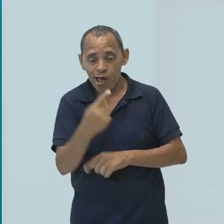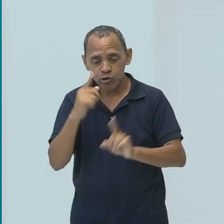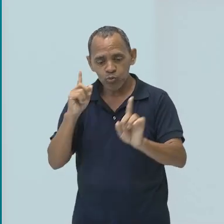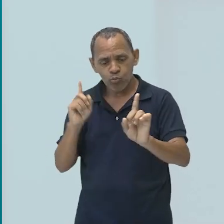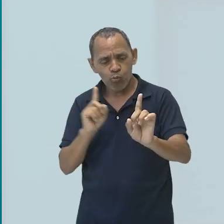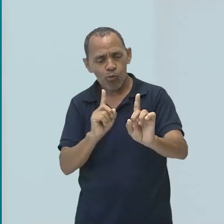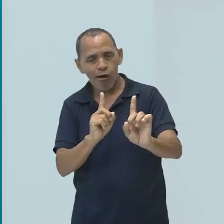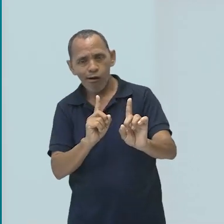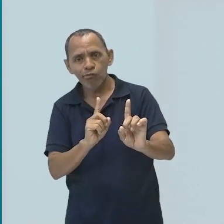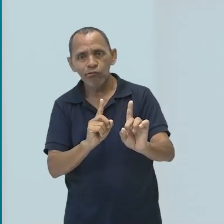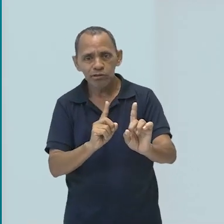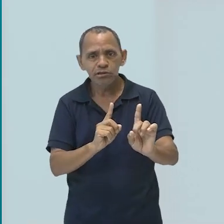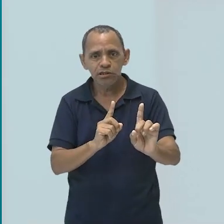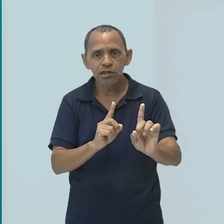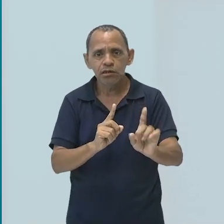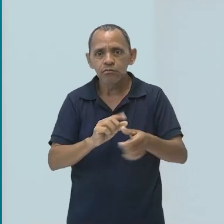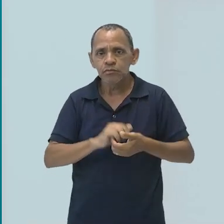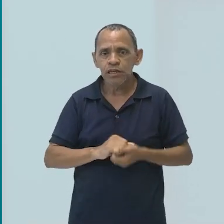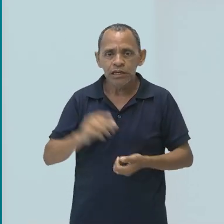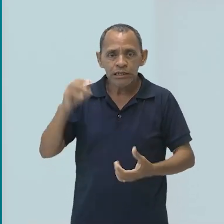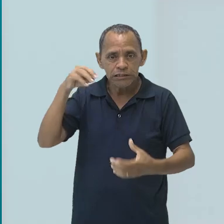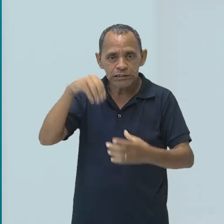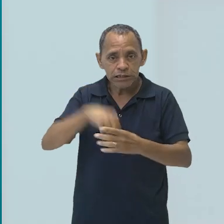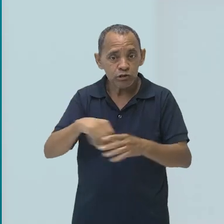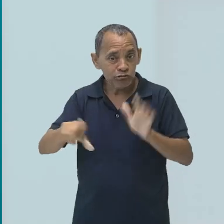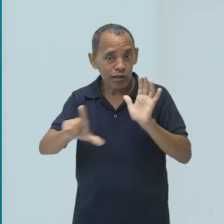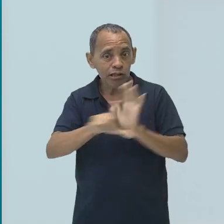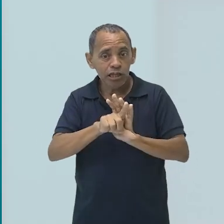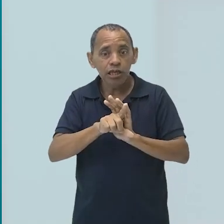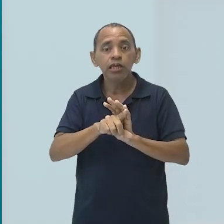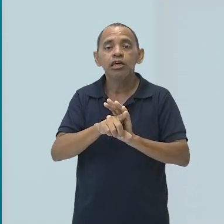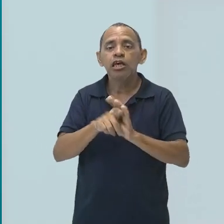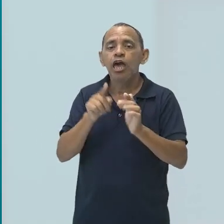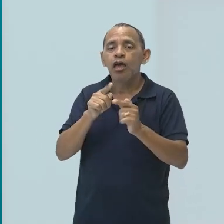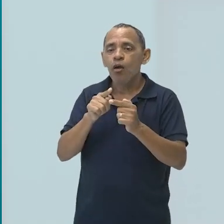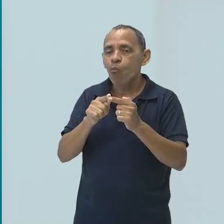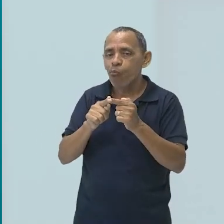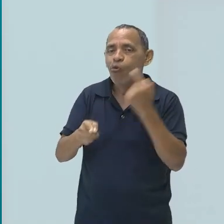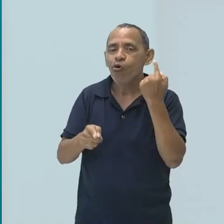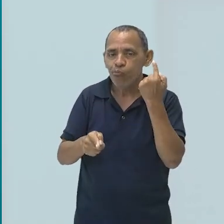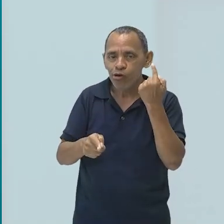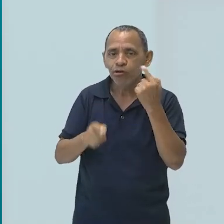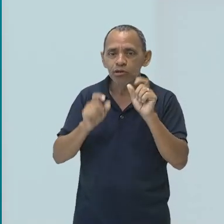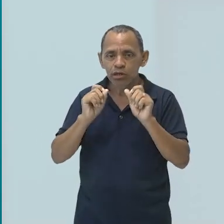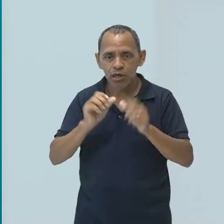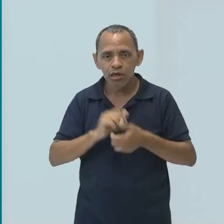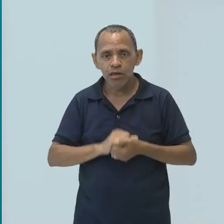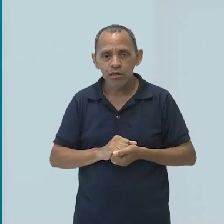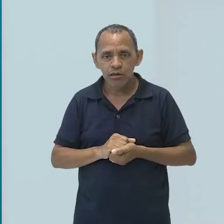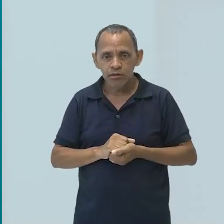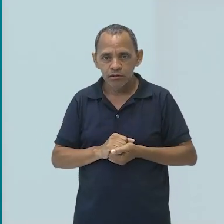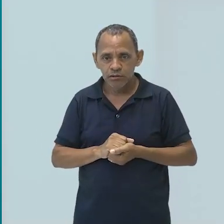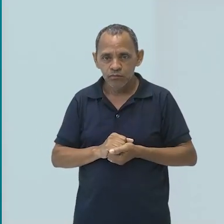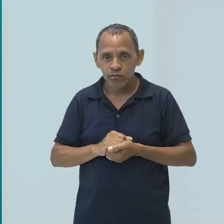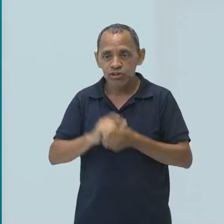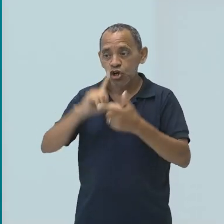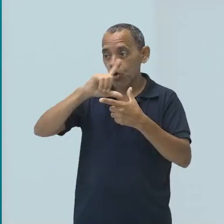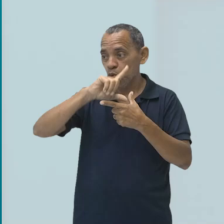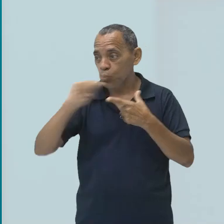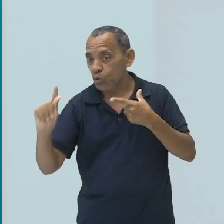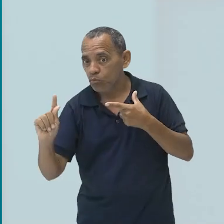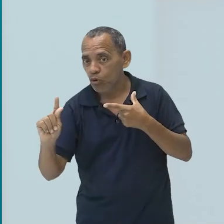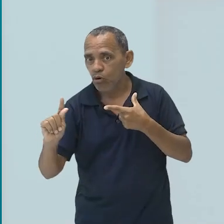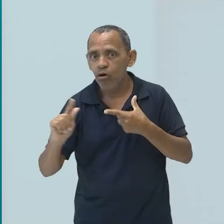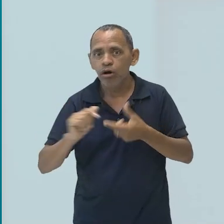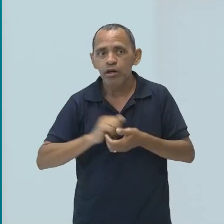que dentro do nosso Código Penal, né, é proibido, no caso aqui, a gente não prestar socorro, a gente negligenciar